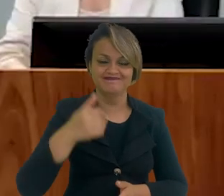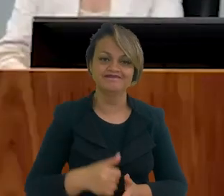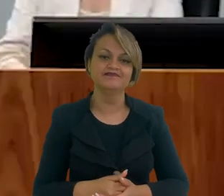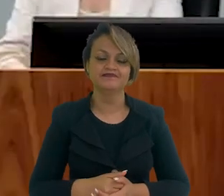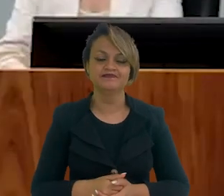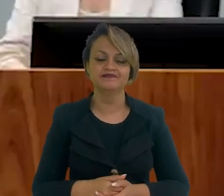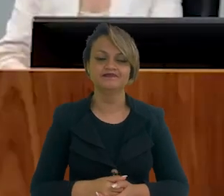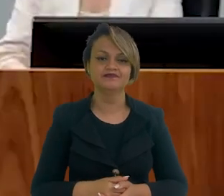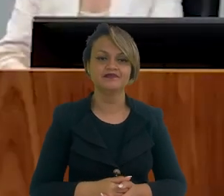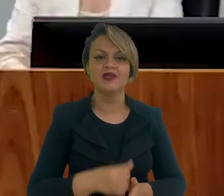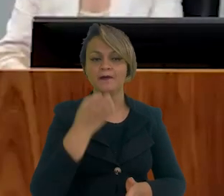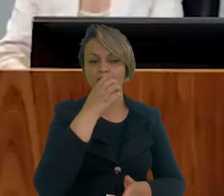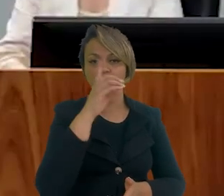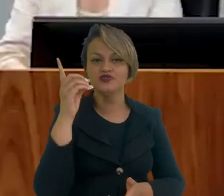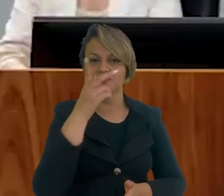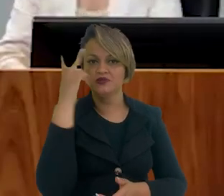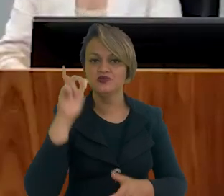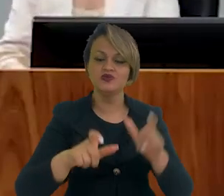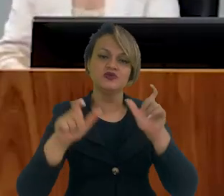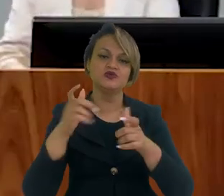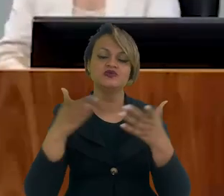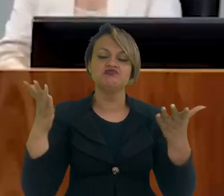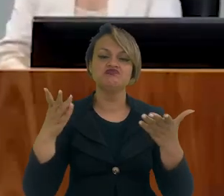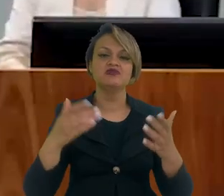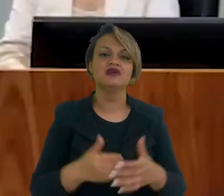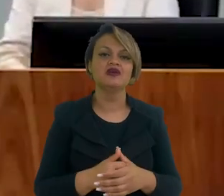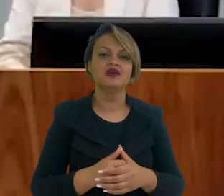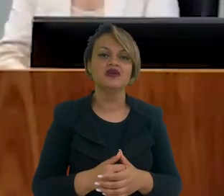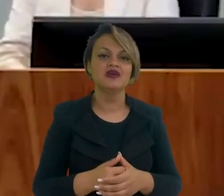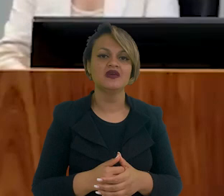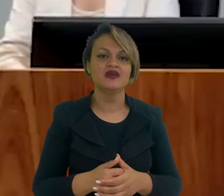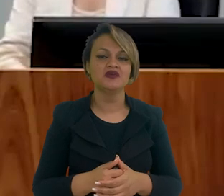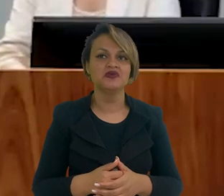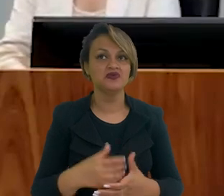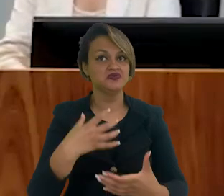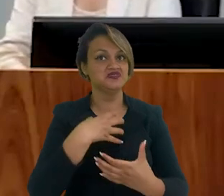a nossa colega juíza Federal Noemi Martins